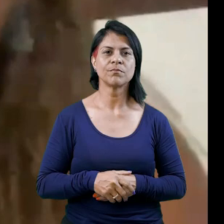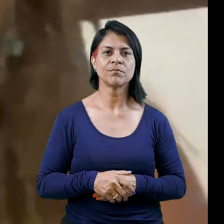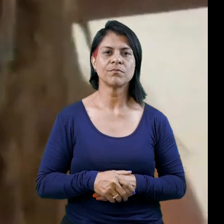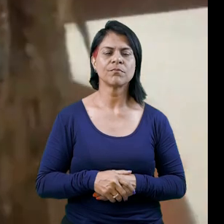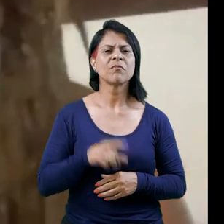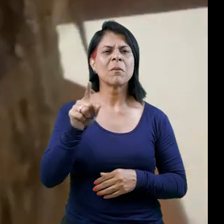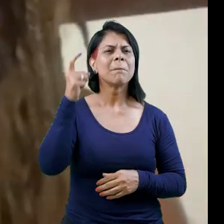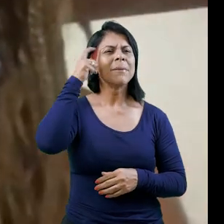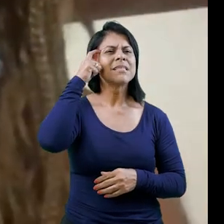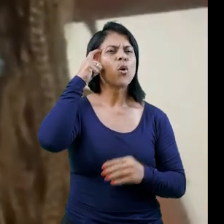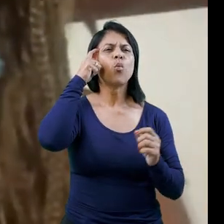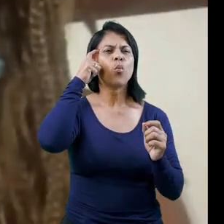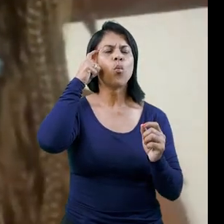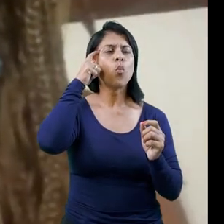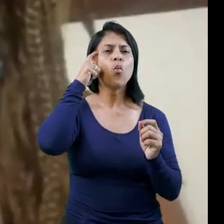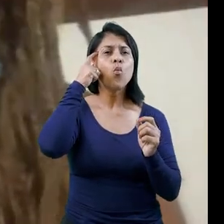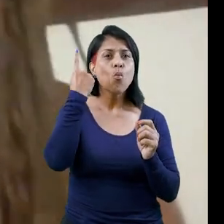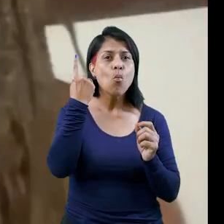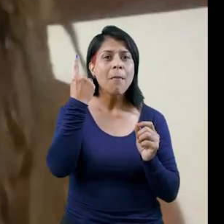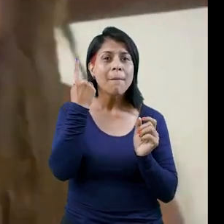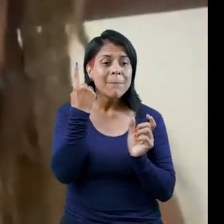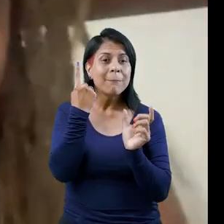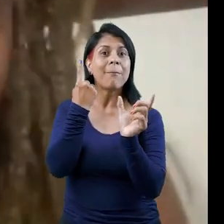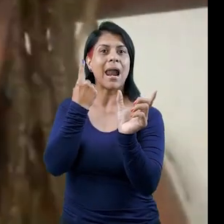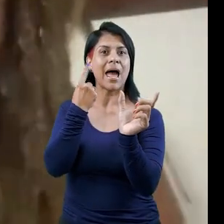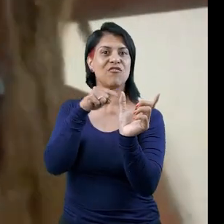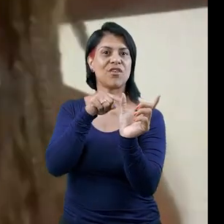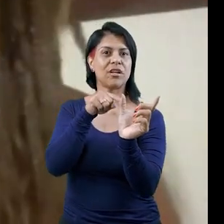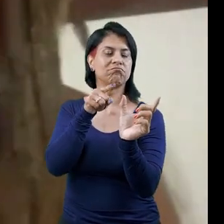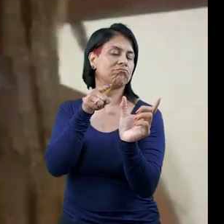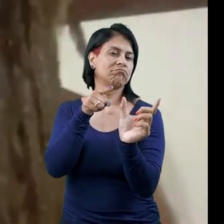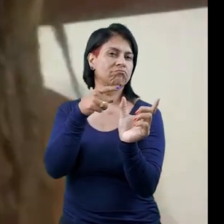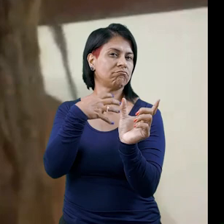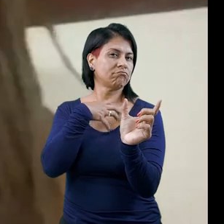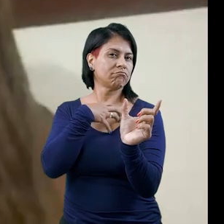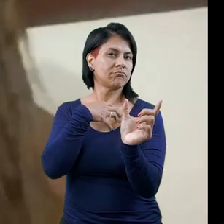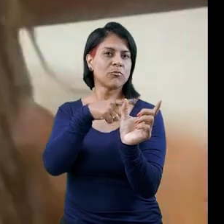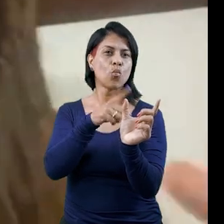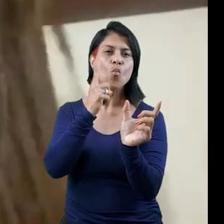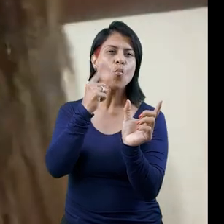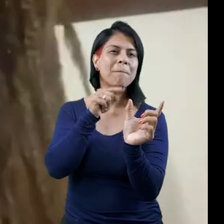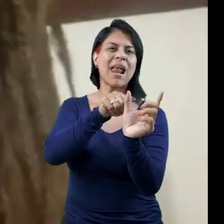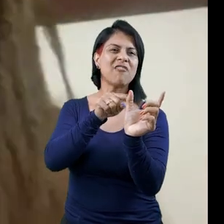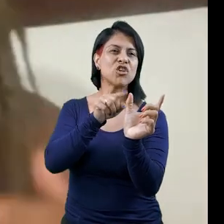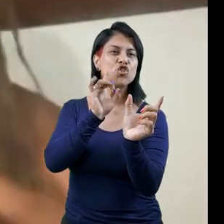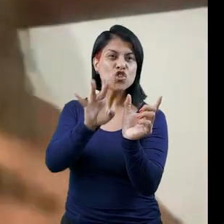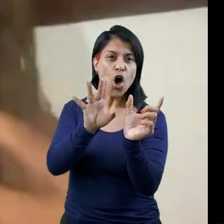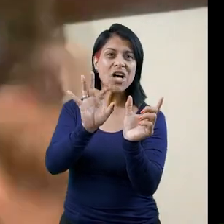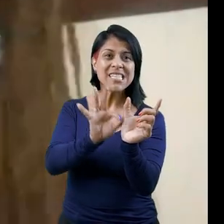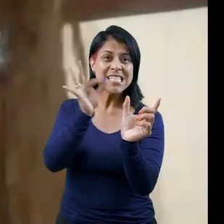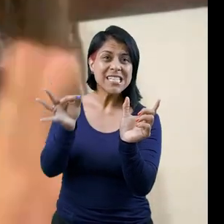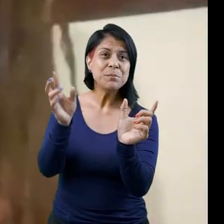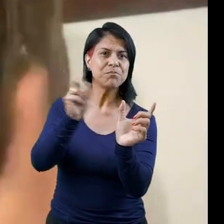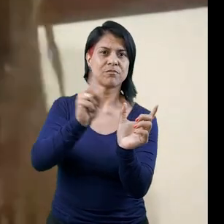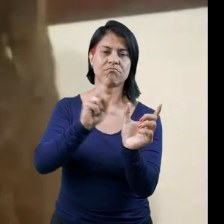numa palavra, uma palavra que é um gesto, uma palavra que é muito mais do que uma simples palavra, e uma palavra